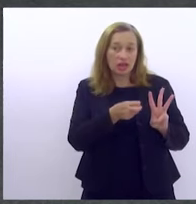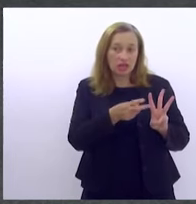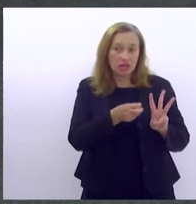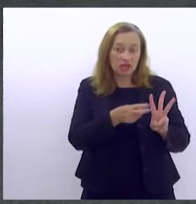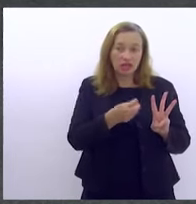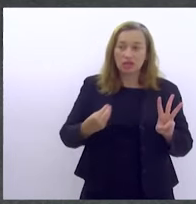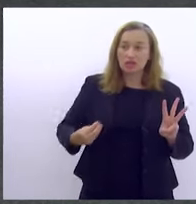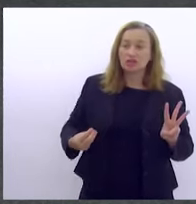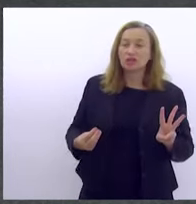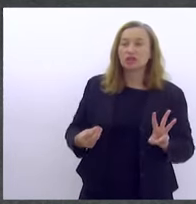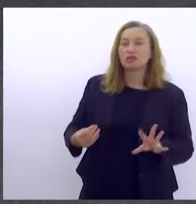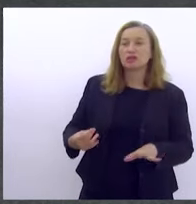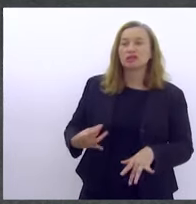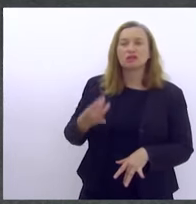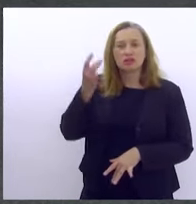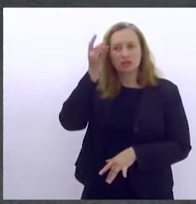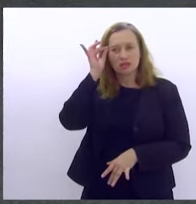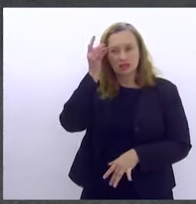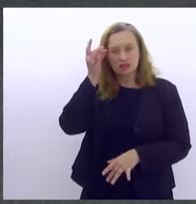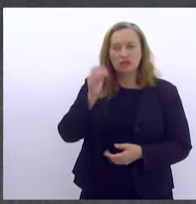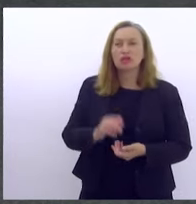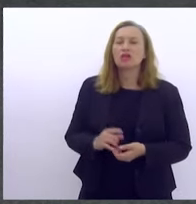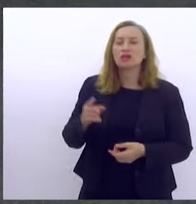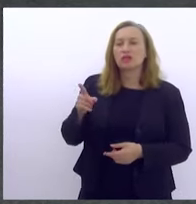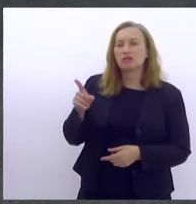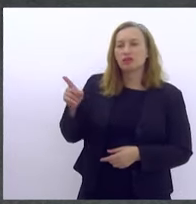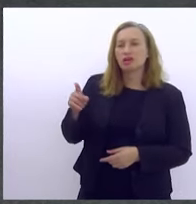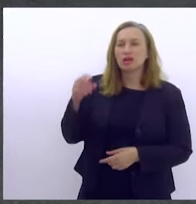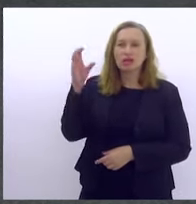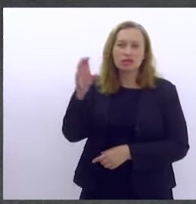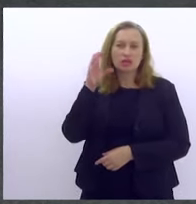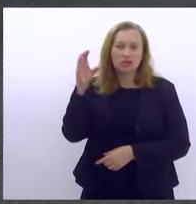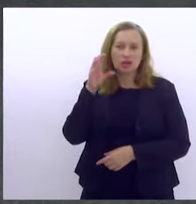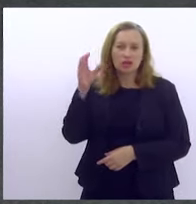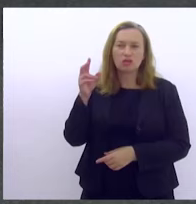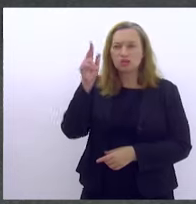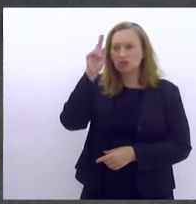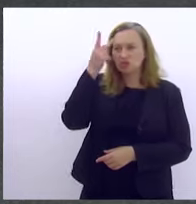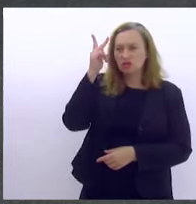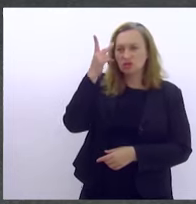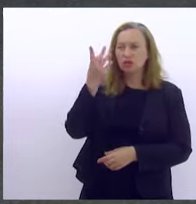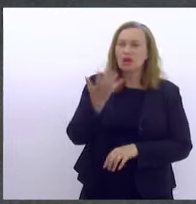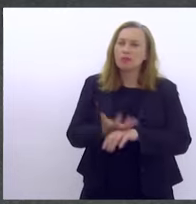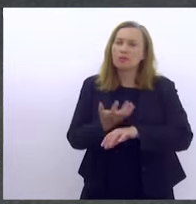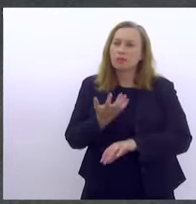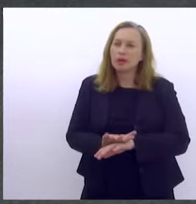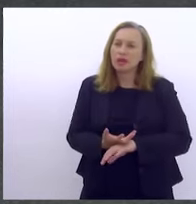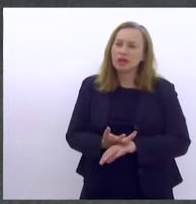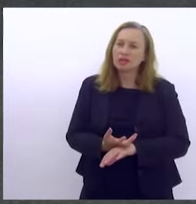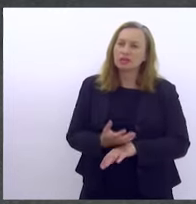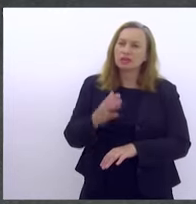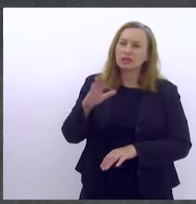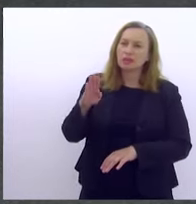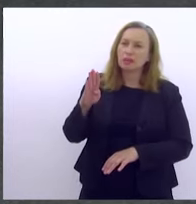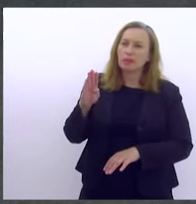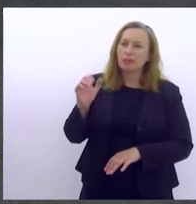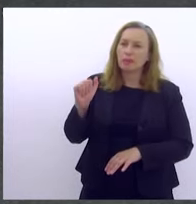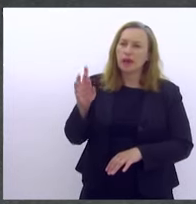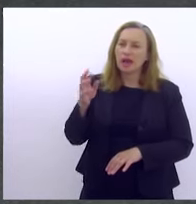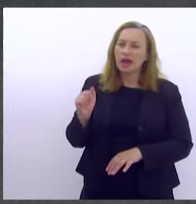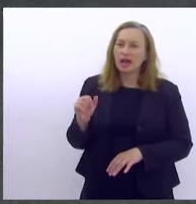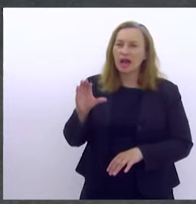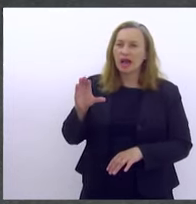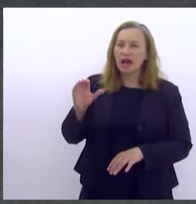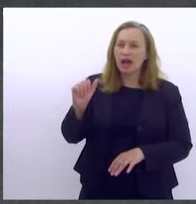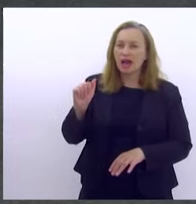fala lá de Niterói, tem toda uma história controversa, mas está lá, a praça da barca é Arariboia. É